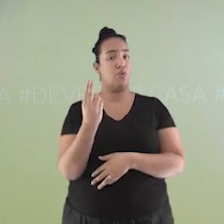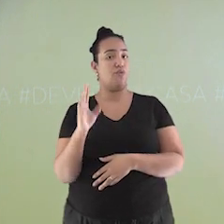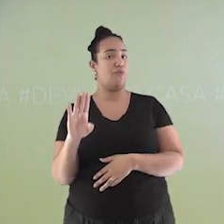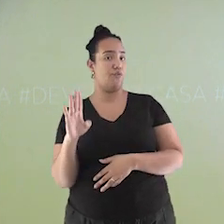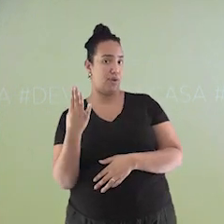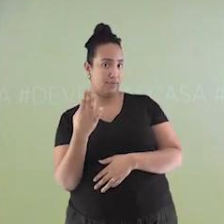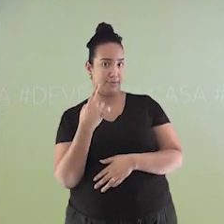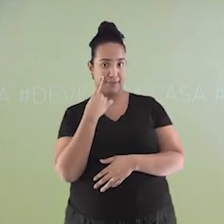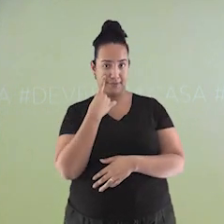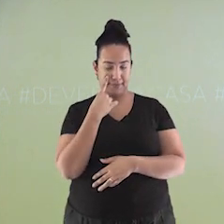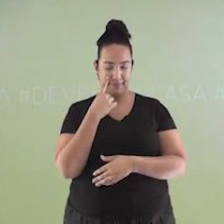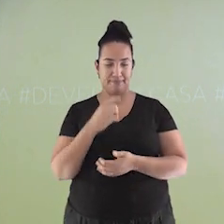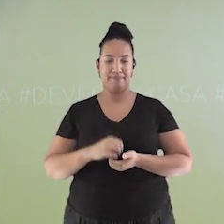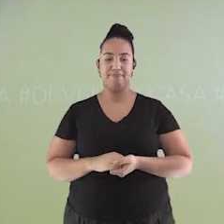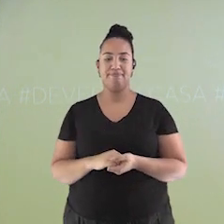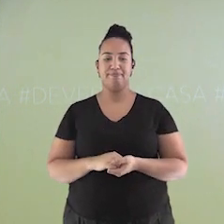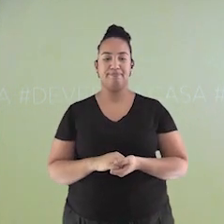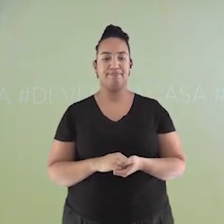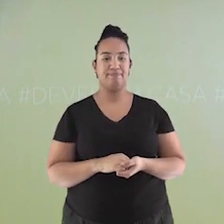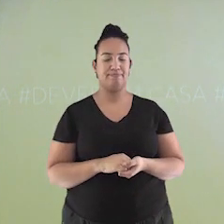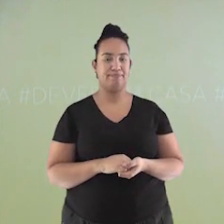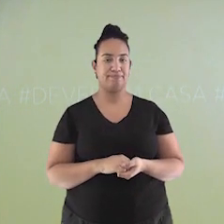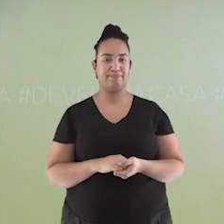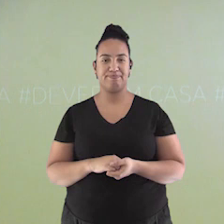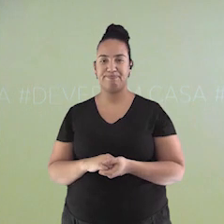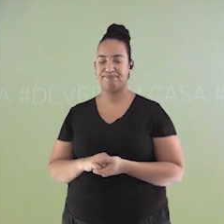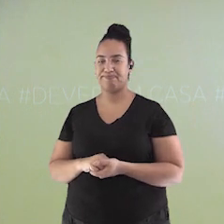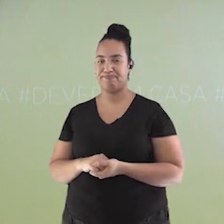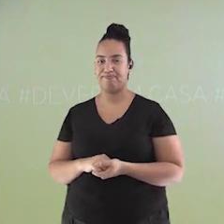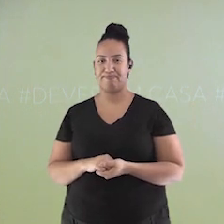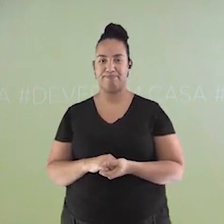ou falsas. Vamos lá?